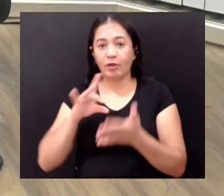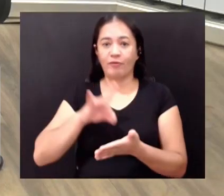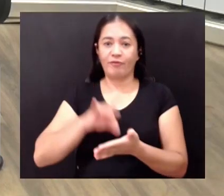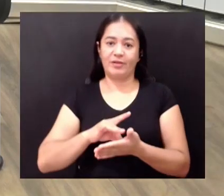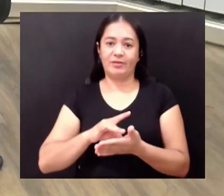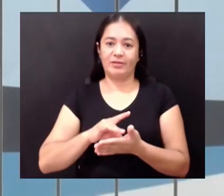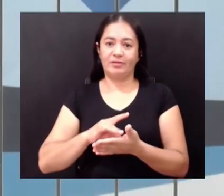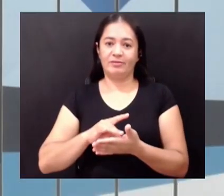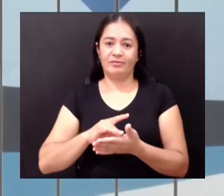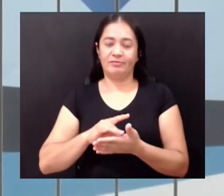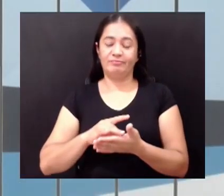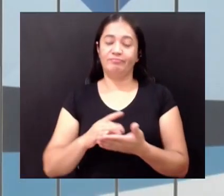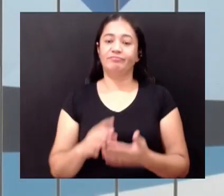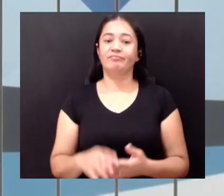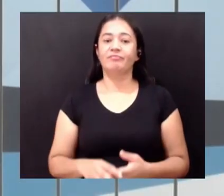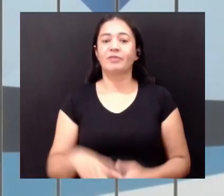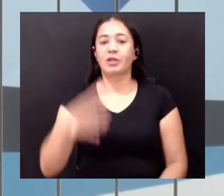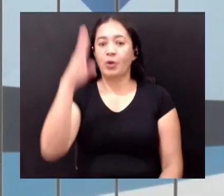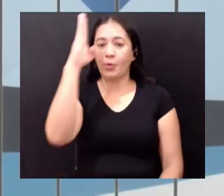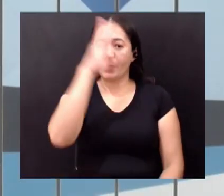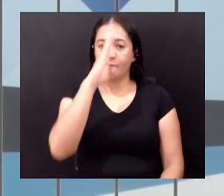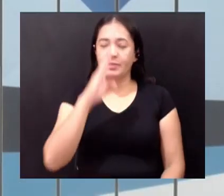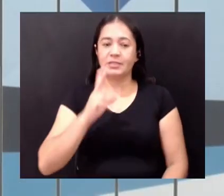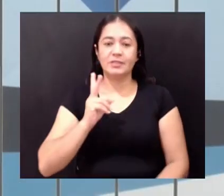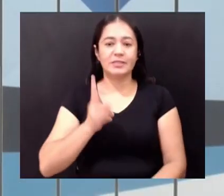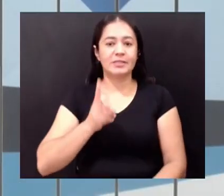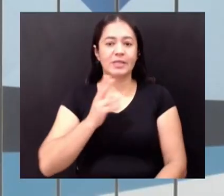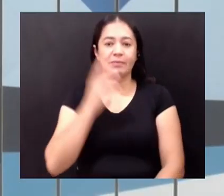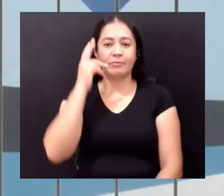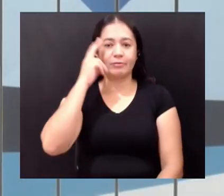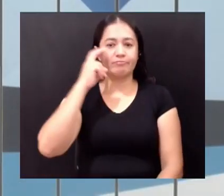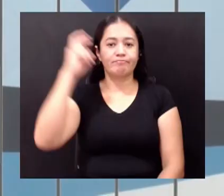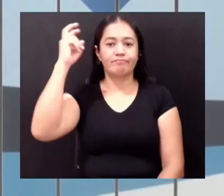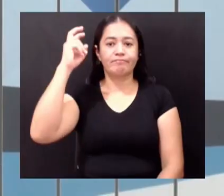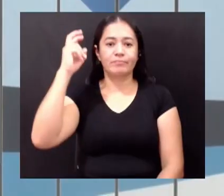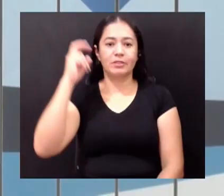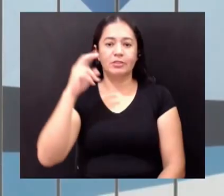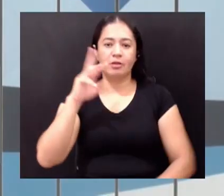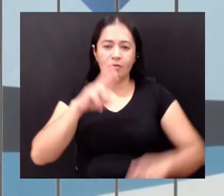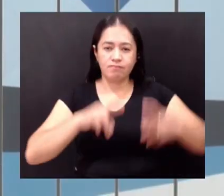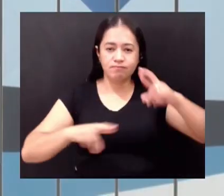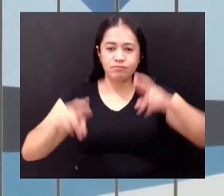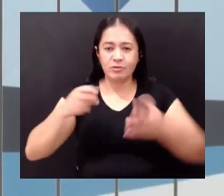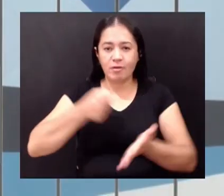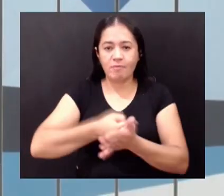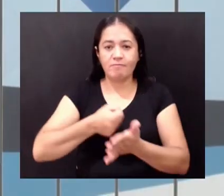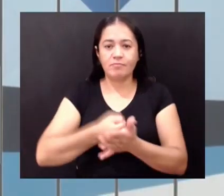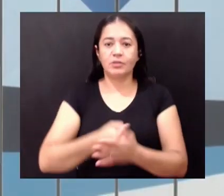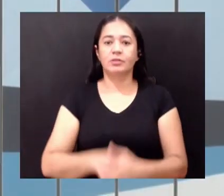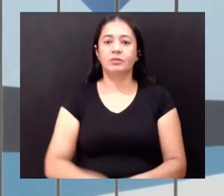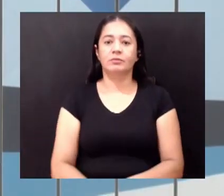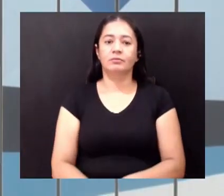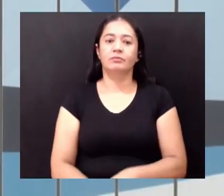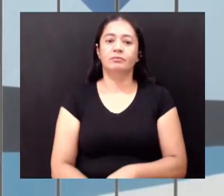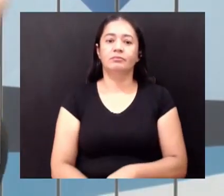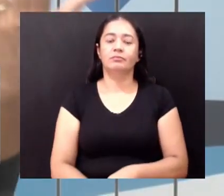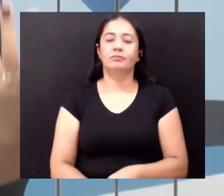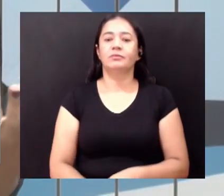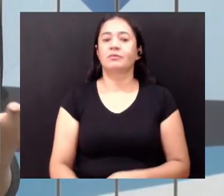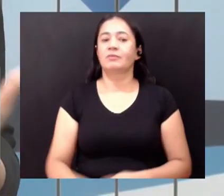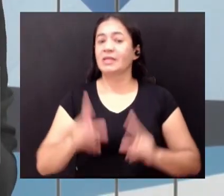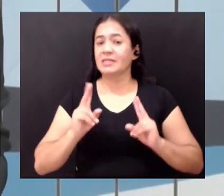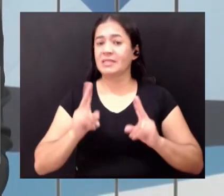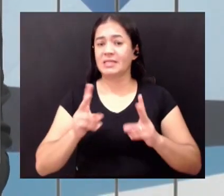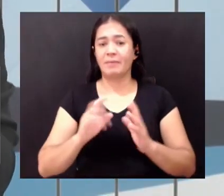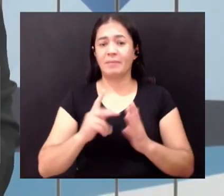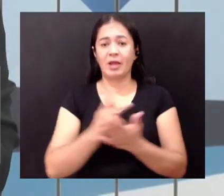Brasil ele sempre teve essa cultura, né, da vigiar e punir, né, isso sempre aconteceu nas empresas. Quando a gente olha para